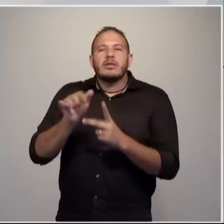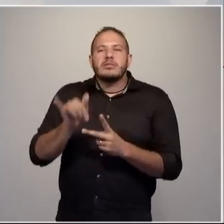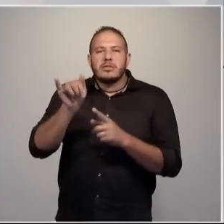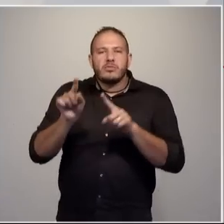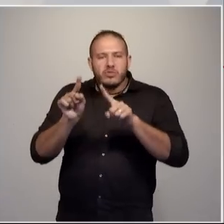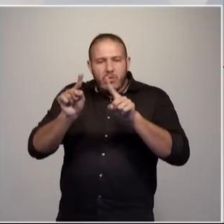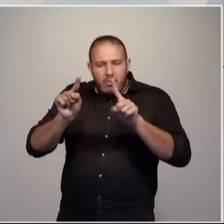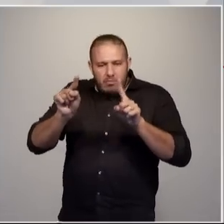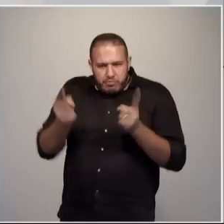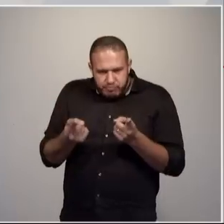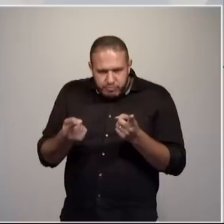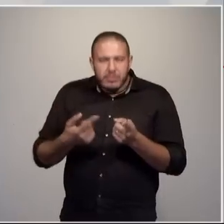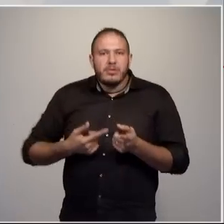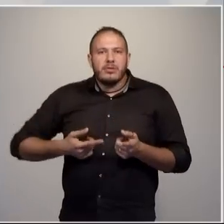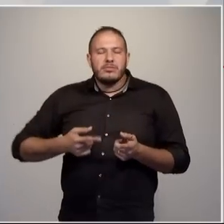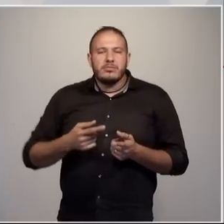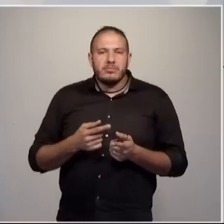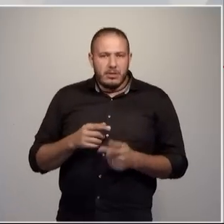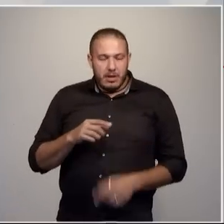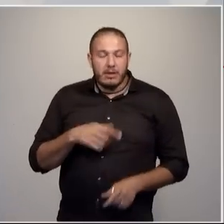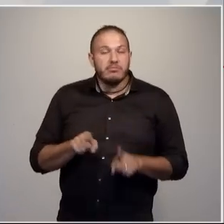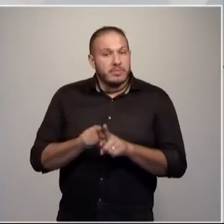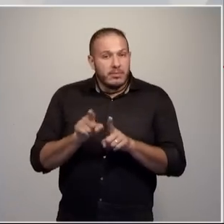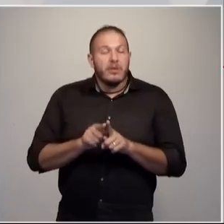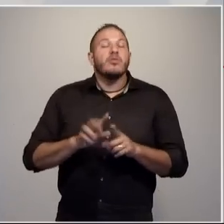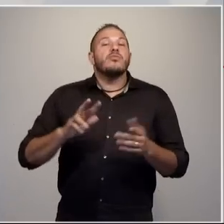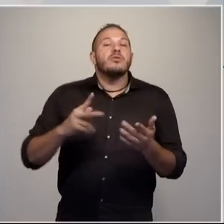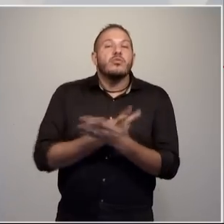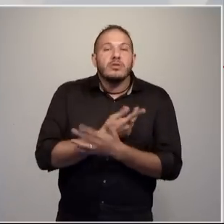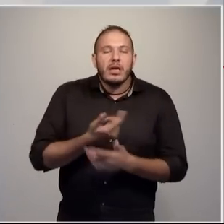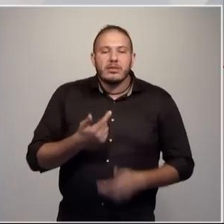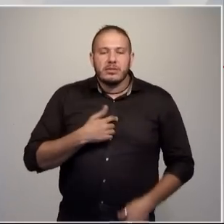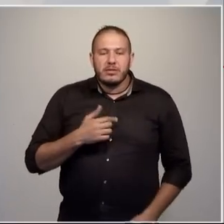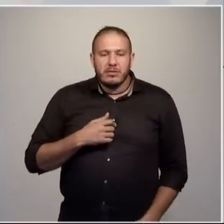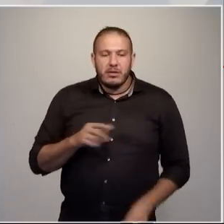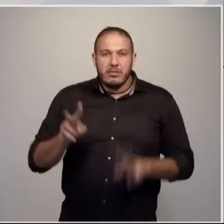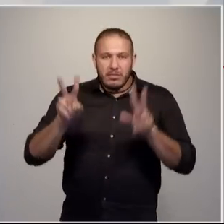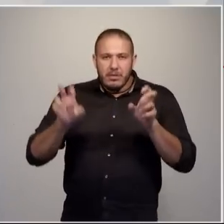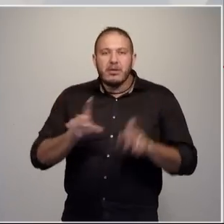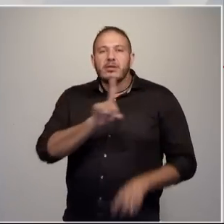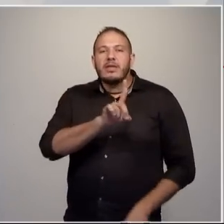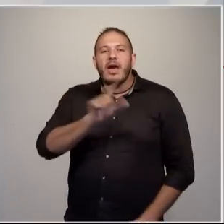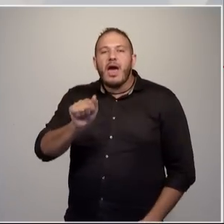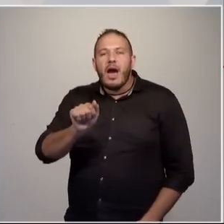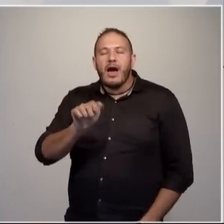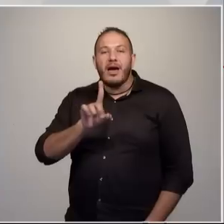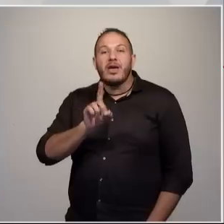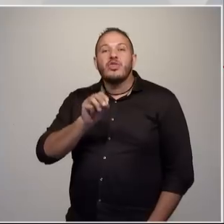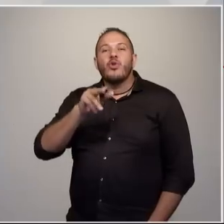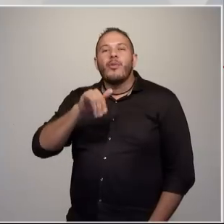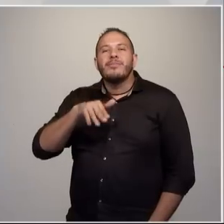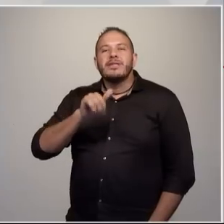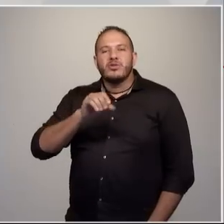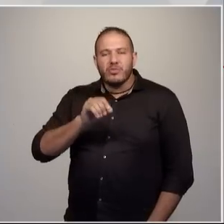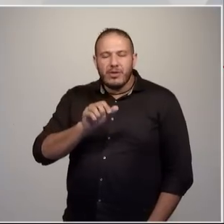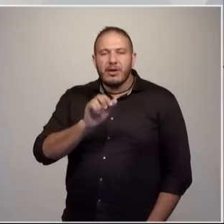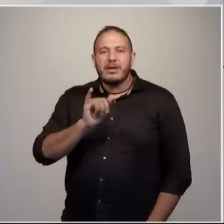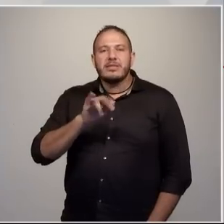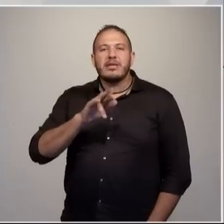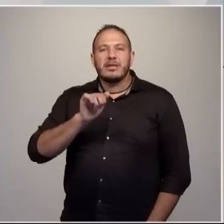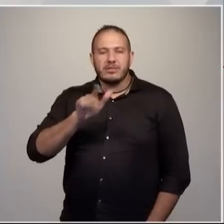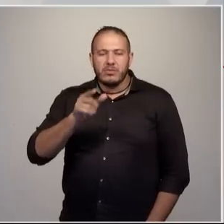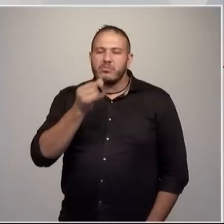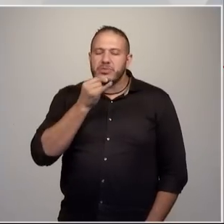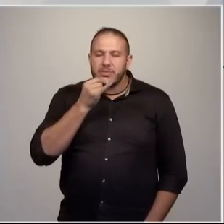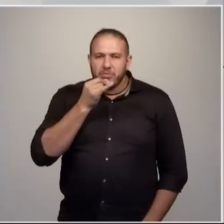dupla, relação a elemento de área, quando o domínio de integração é um domínio simples, por exemplo, um